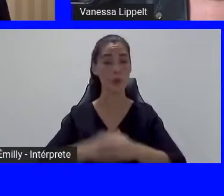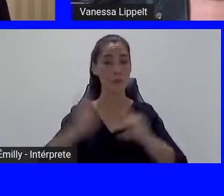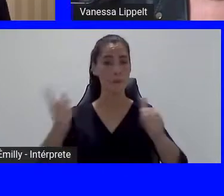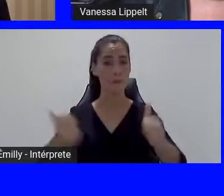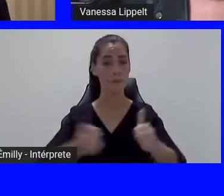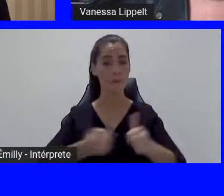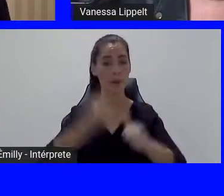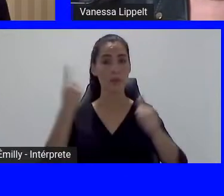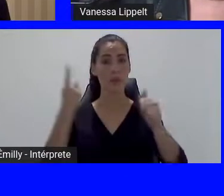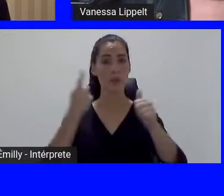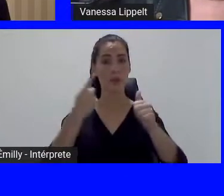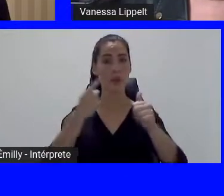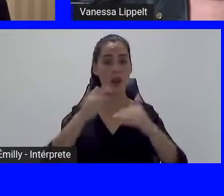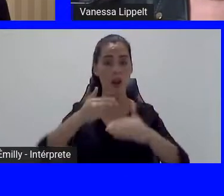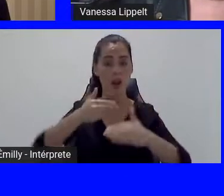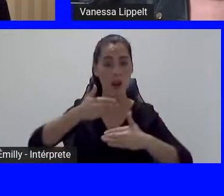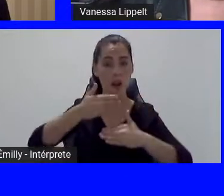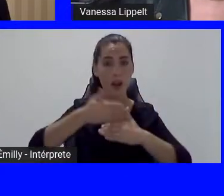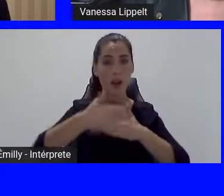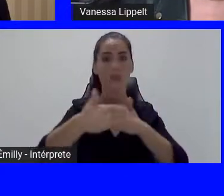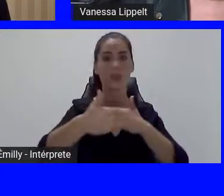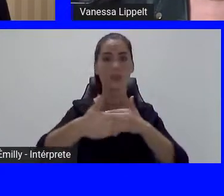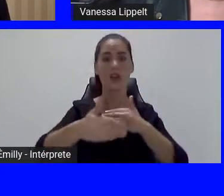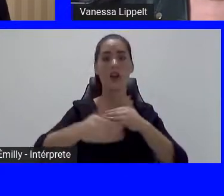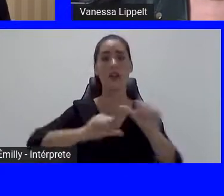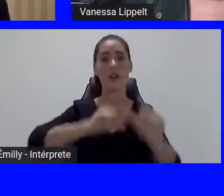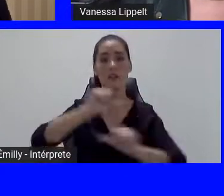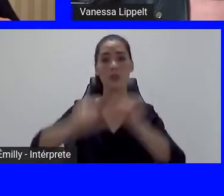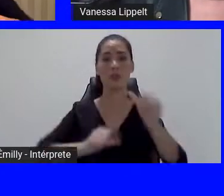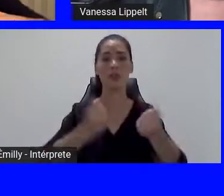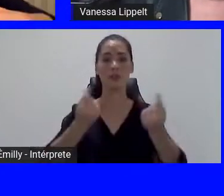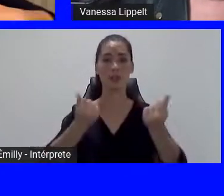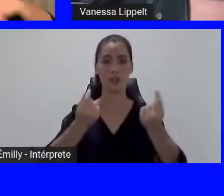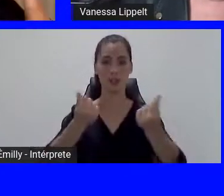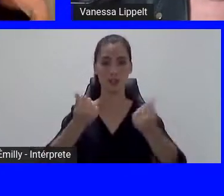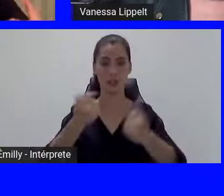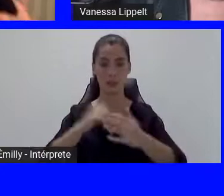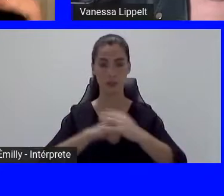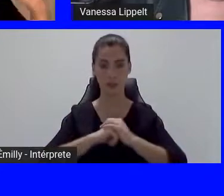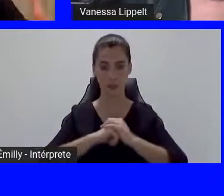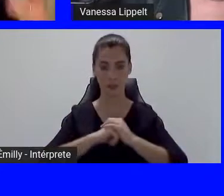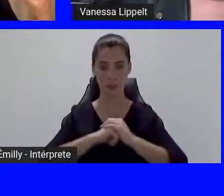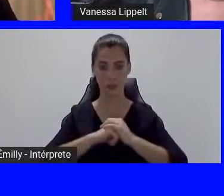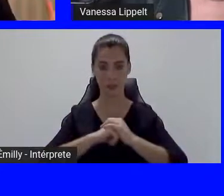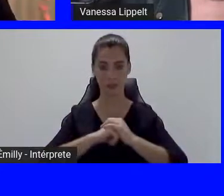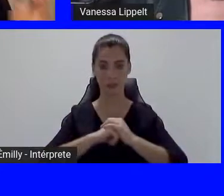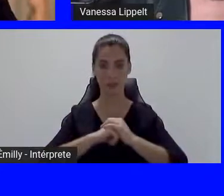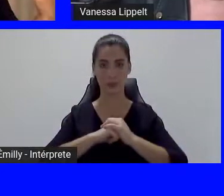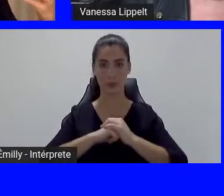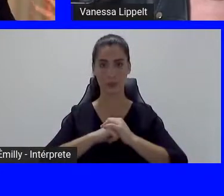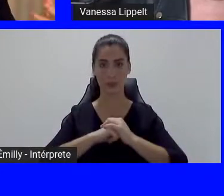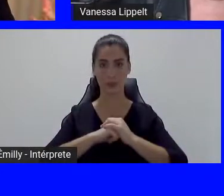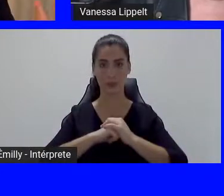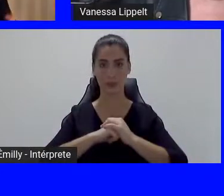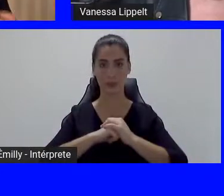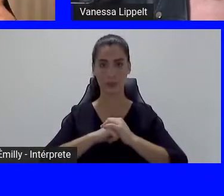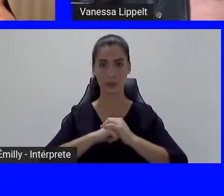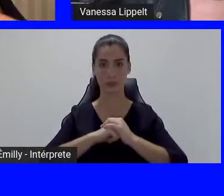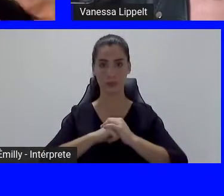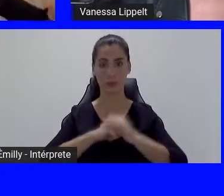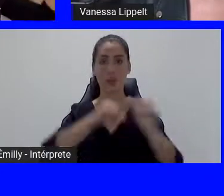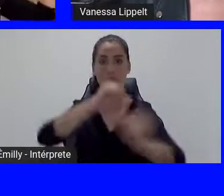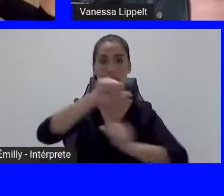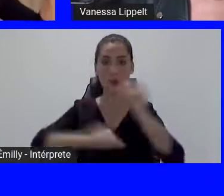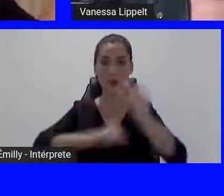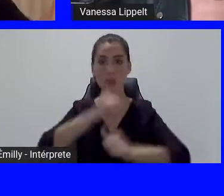falam assim, a reforma tributária sai esse ano totalmente? Não. Mas a reforma tributária, que é a saída para os problemas do Brasil na área econômica, e que